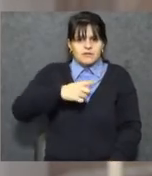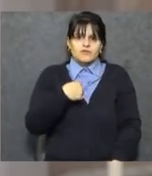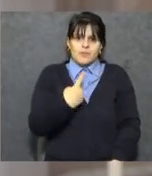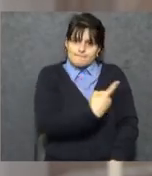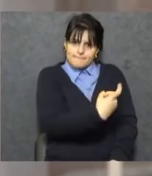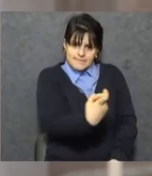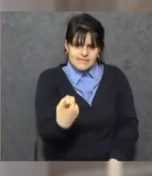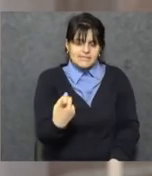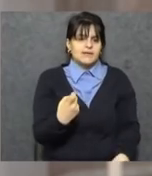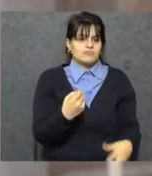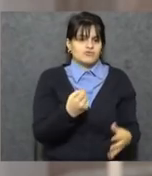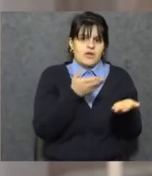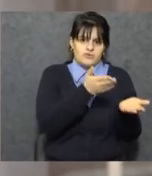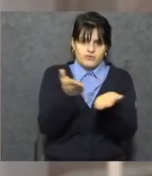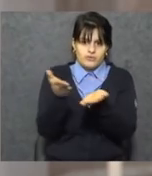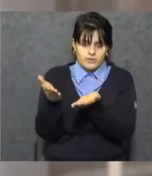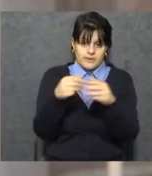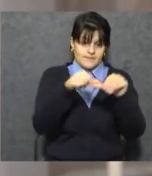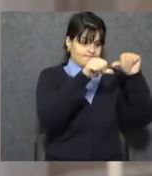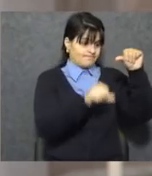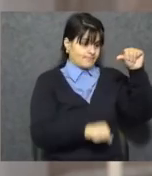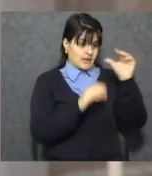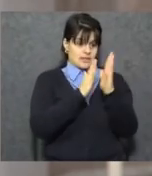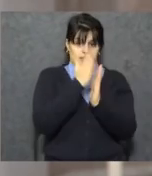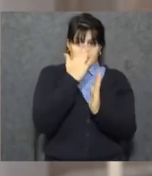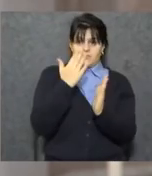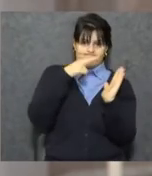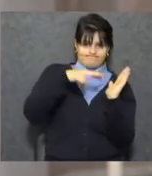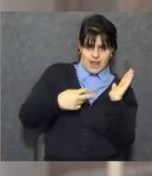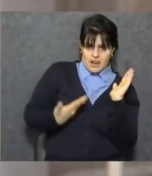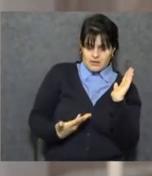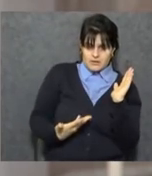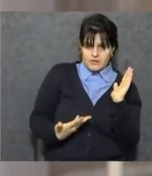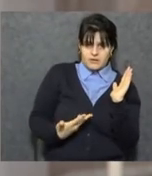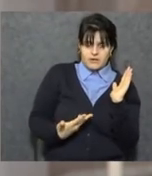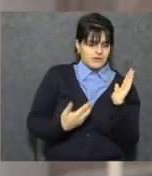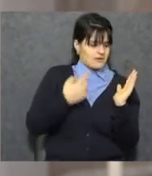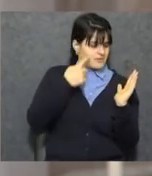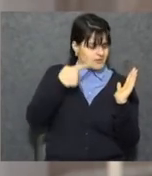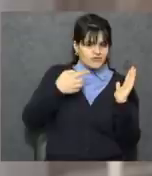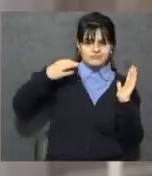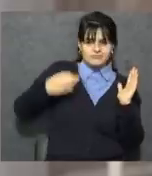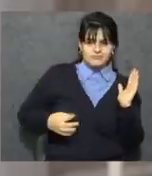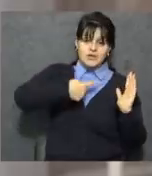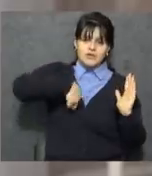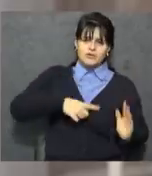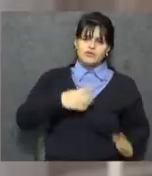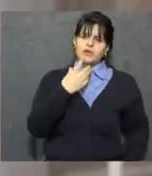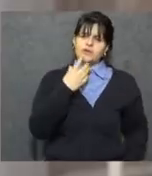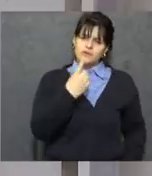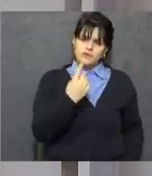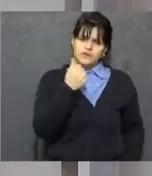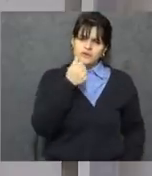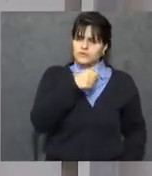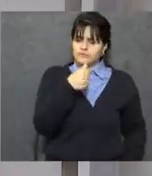A palavra de Deus, agora proclamada, assegura-nos que não estamos sozinhos no sofrimento.